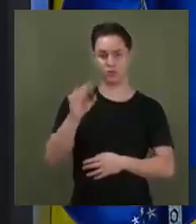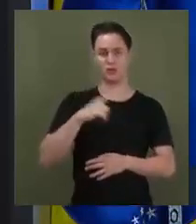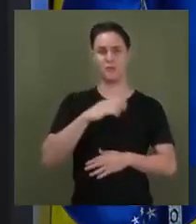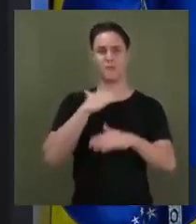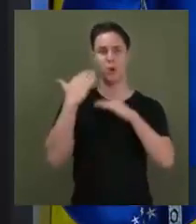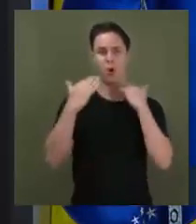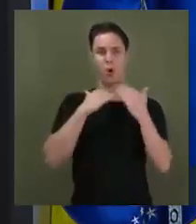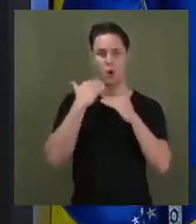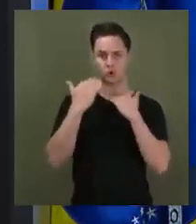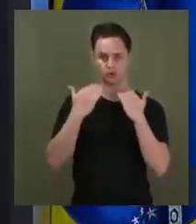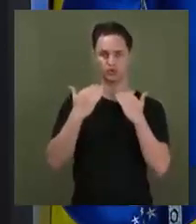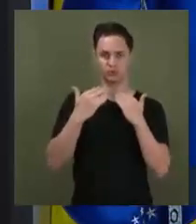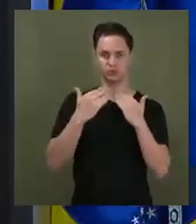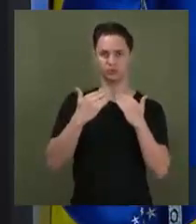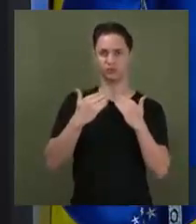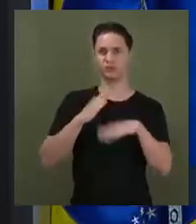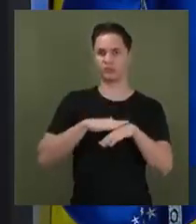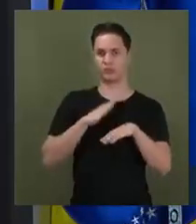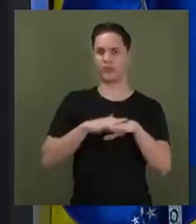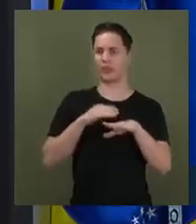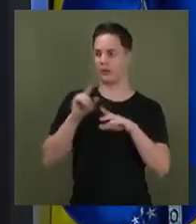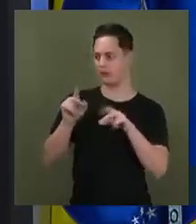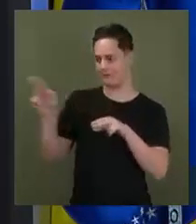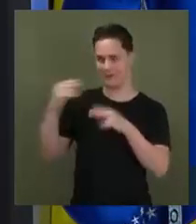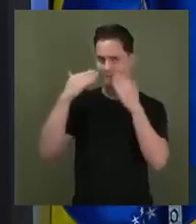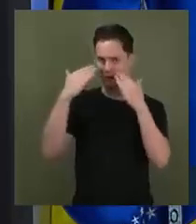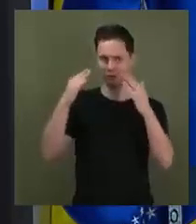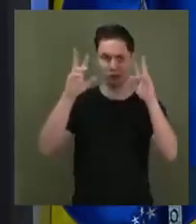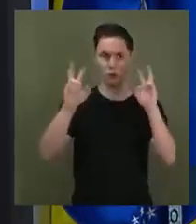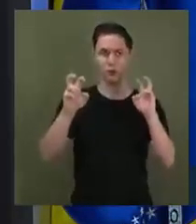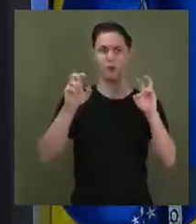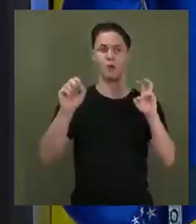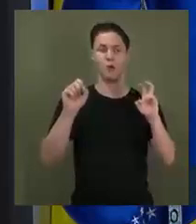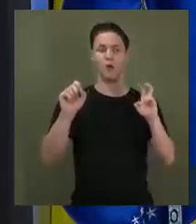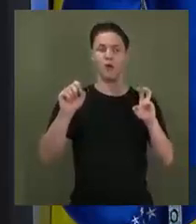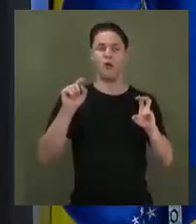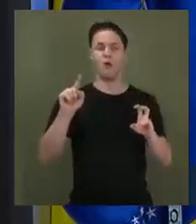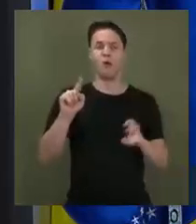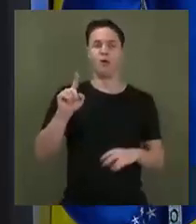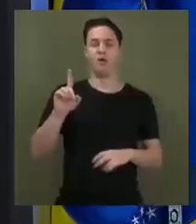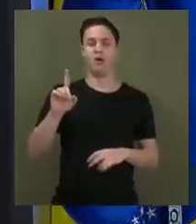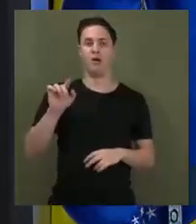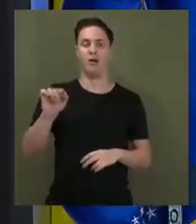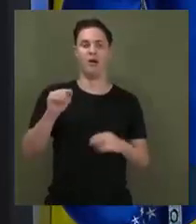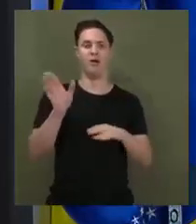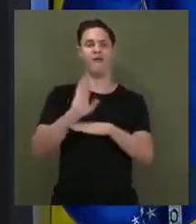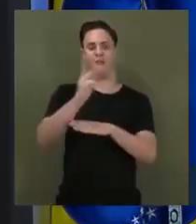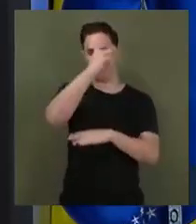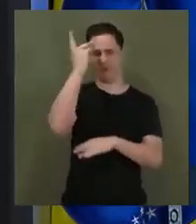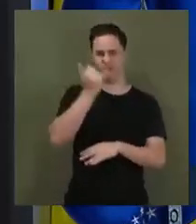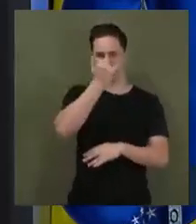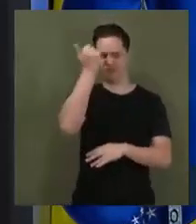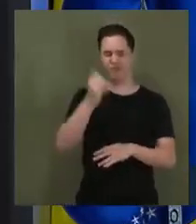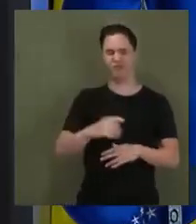mortalidade, como foi apresentado aqui da Arlene Graf no vídeo das vítimas. Aqui